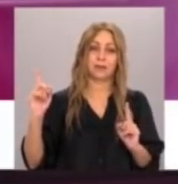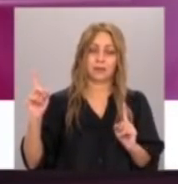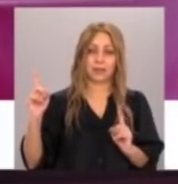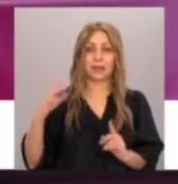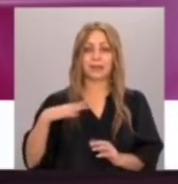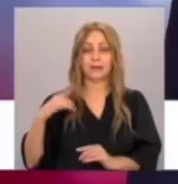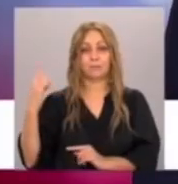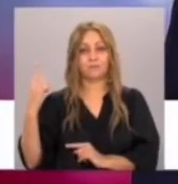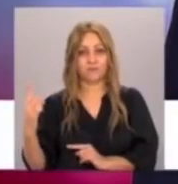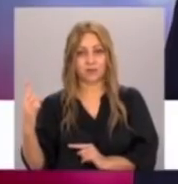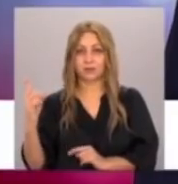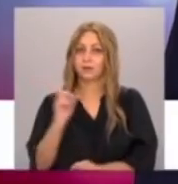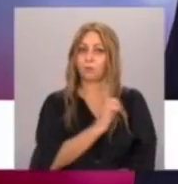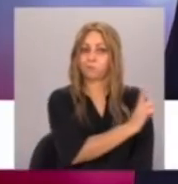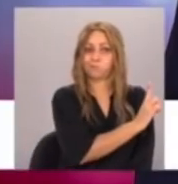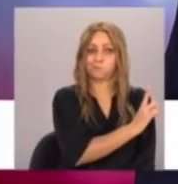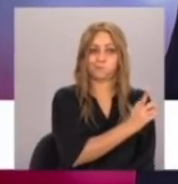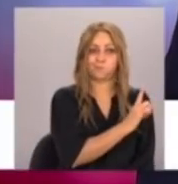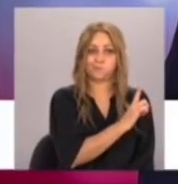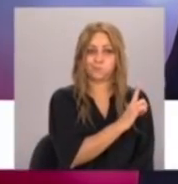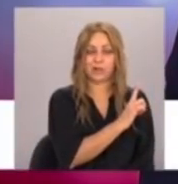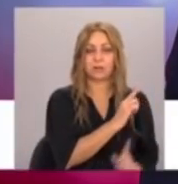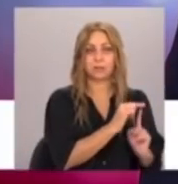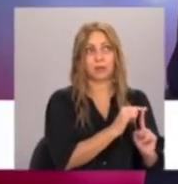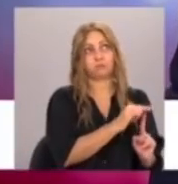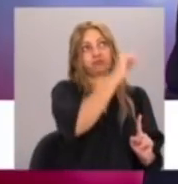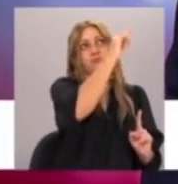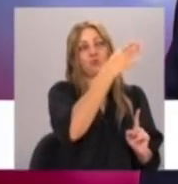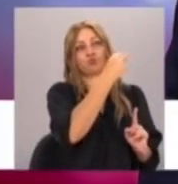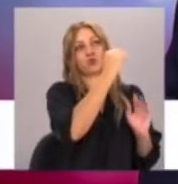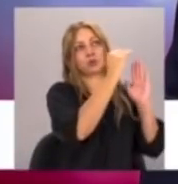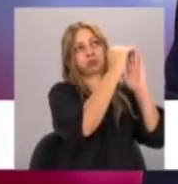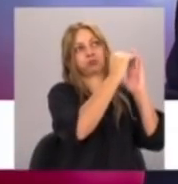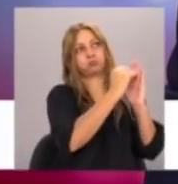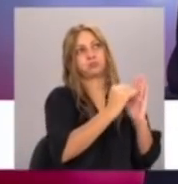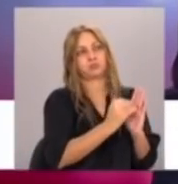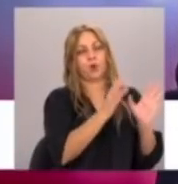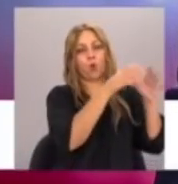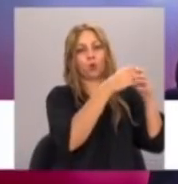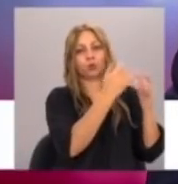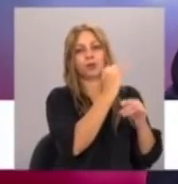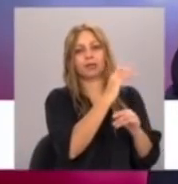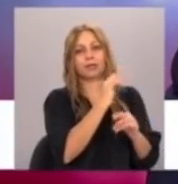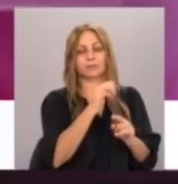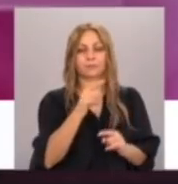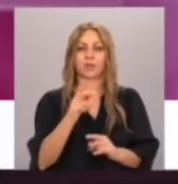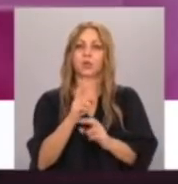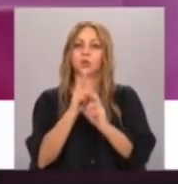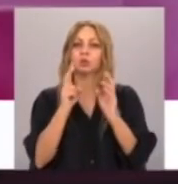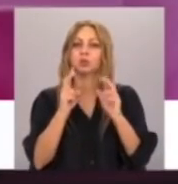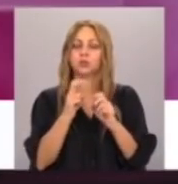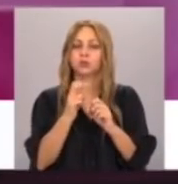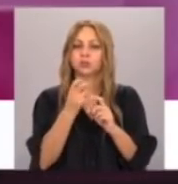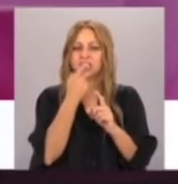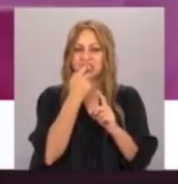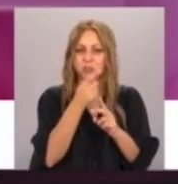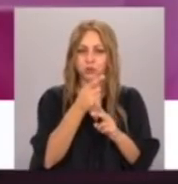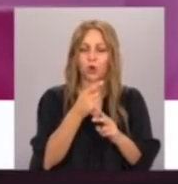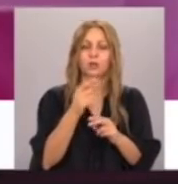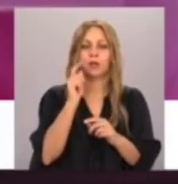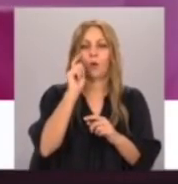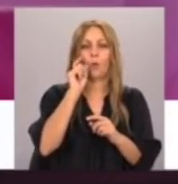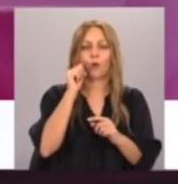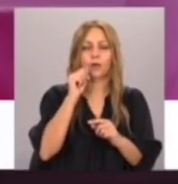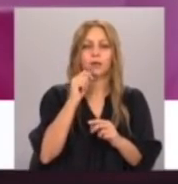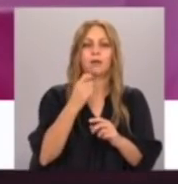propriamente Uma Aventura Radical e João Cotrim Figueiredo não se esqueçam últimos ver estão na República Checa roménia Hungria Bulgária